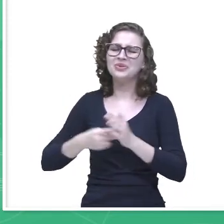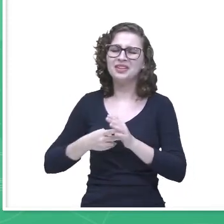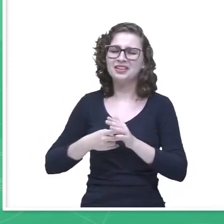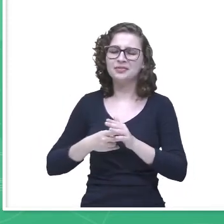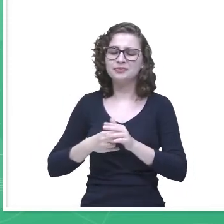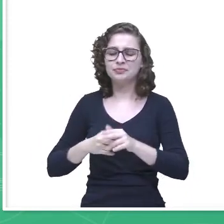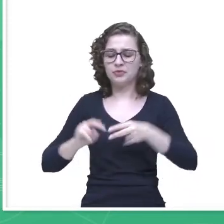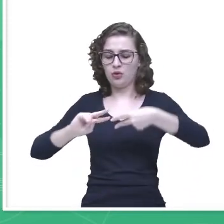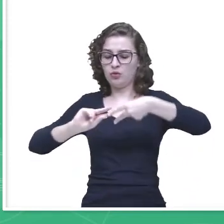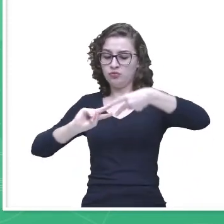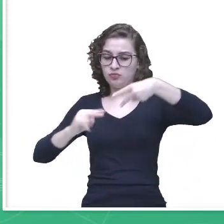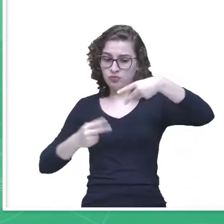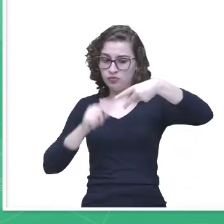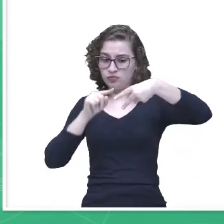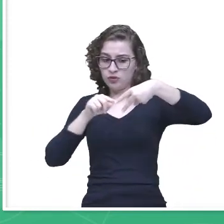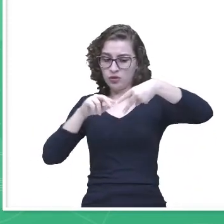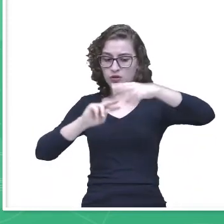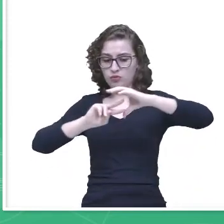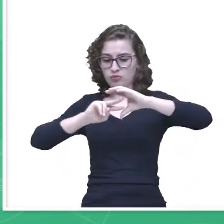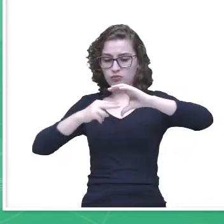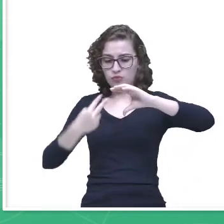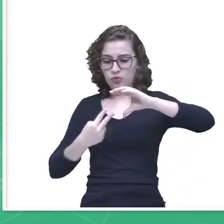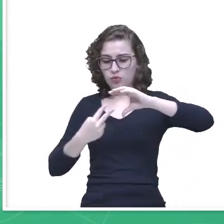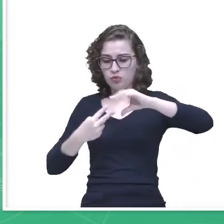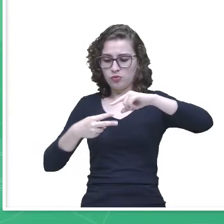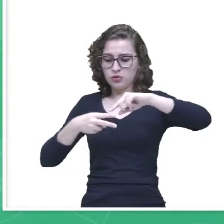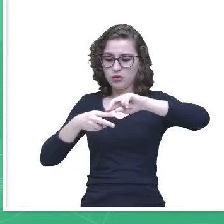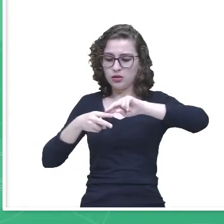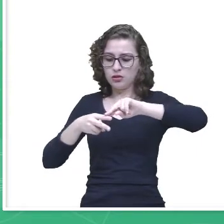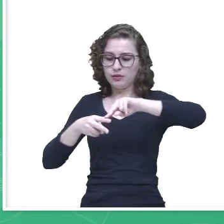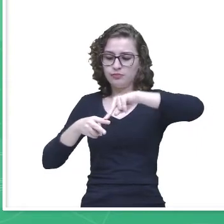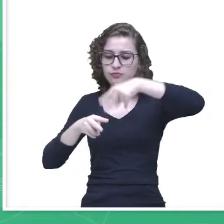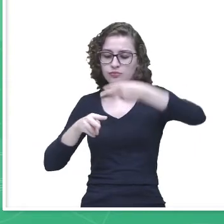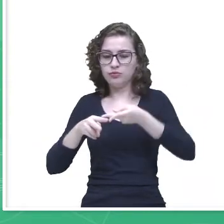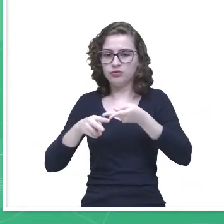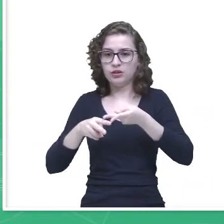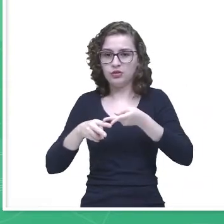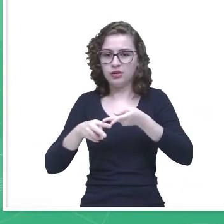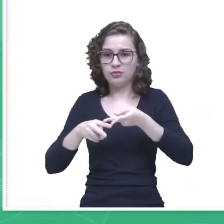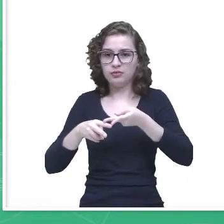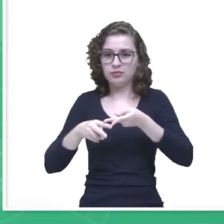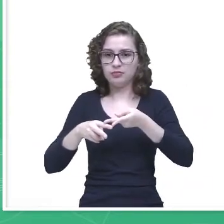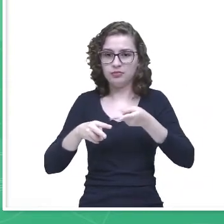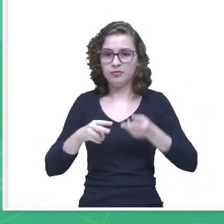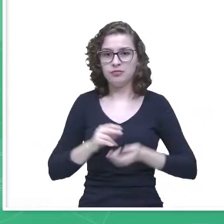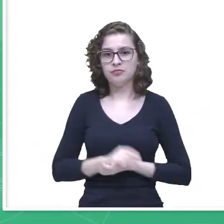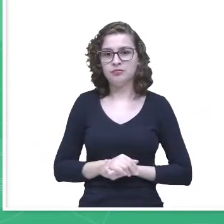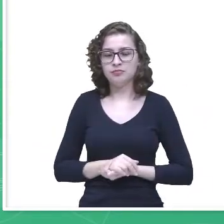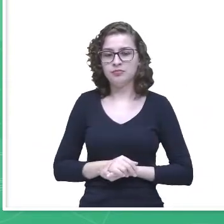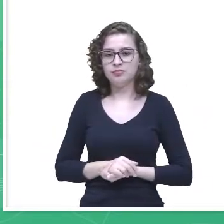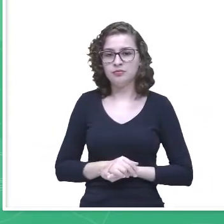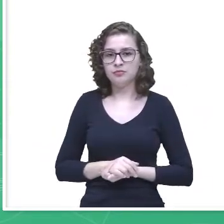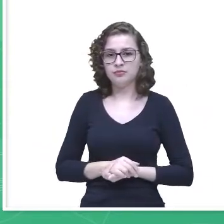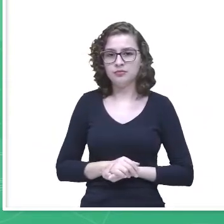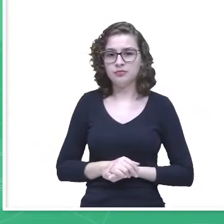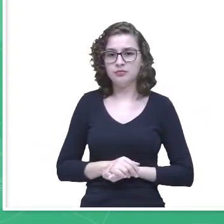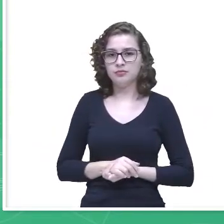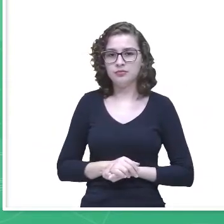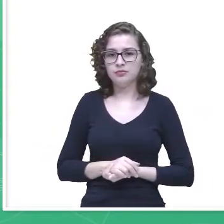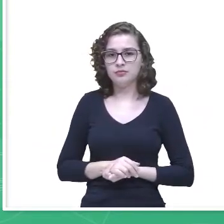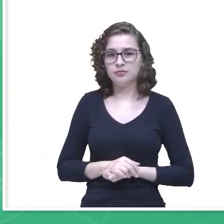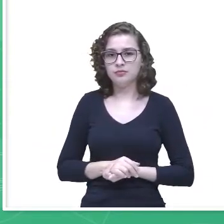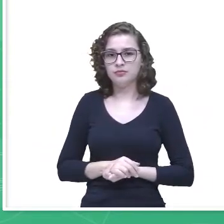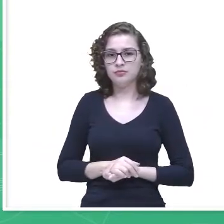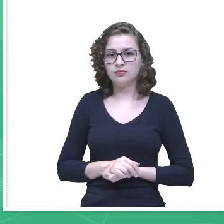eu tenho o meu cromossomo e aí ele tá vindo bonitinho aqui e de repente, inverteu as partes,